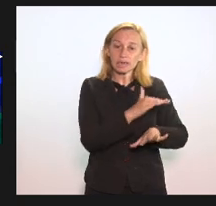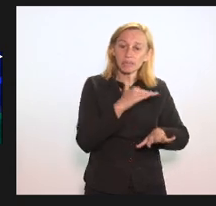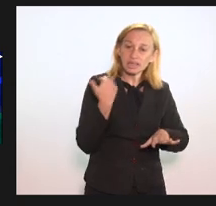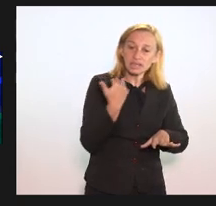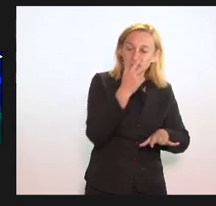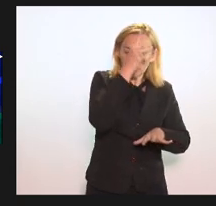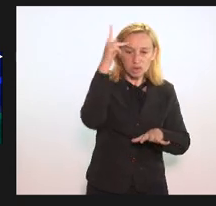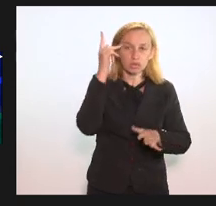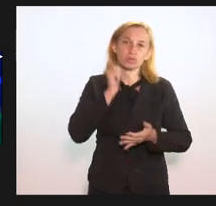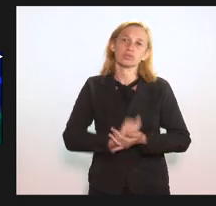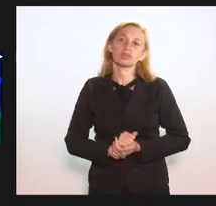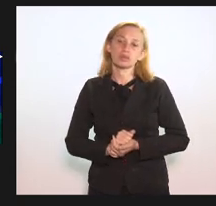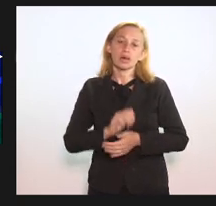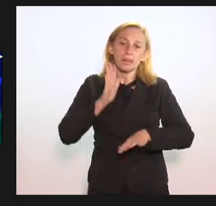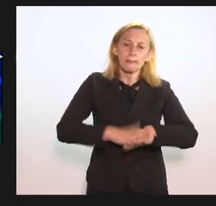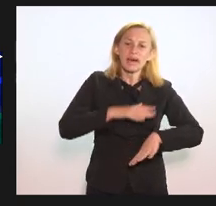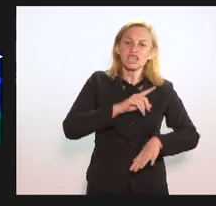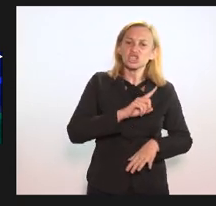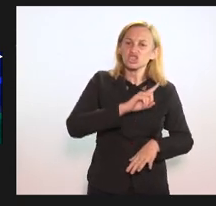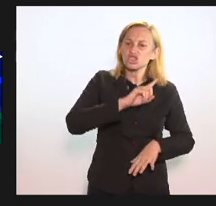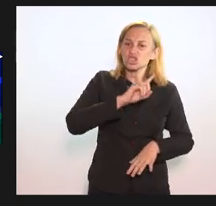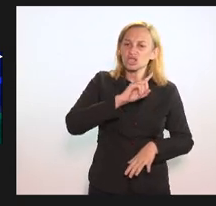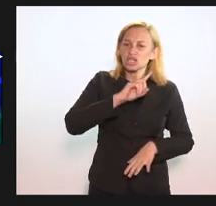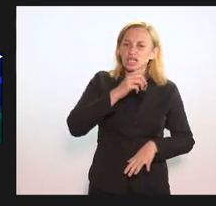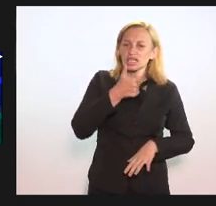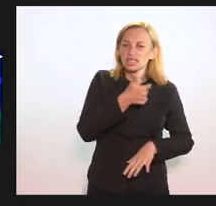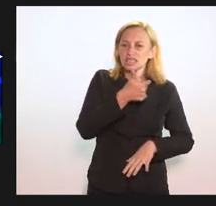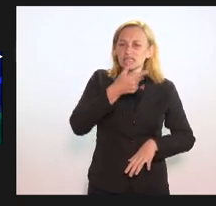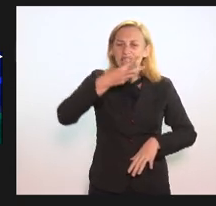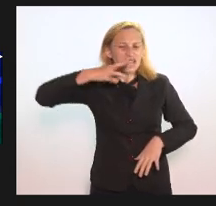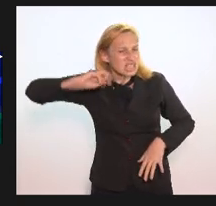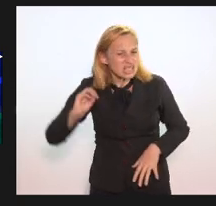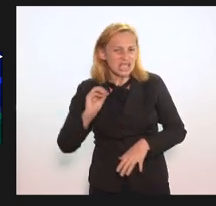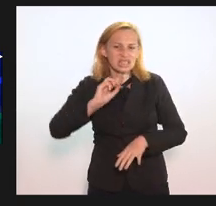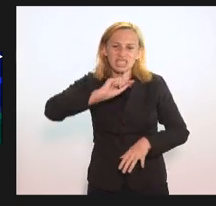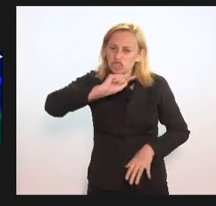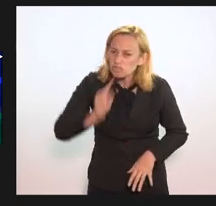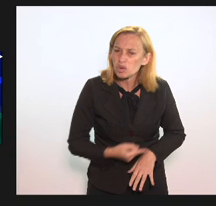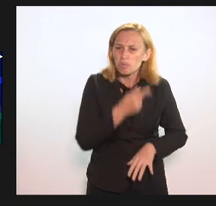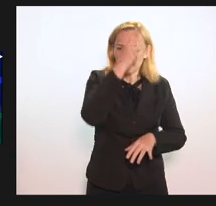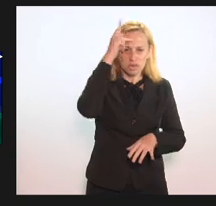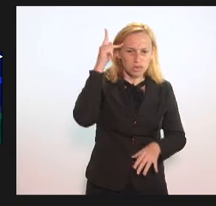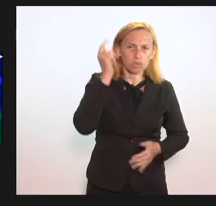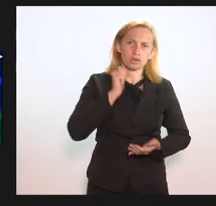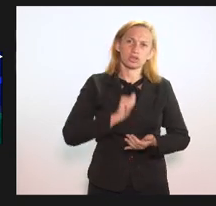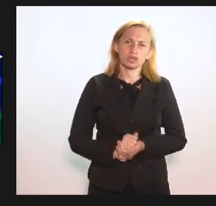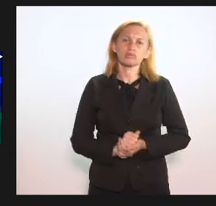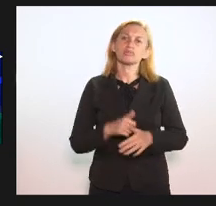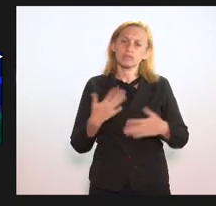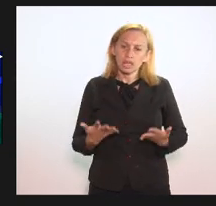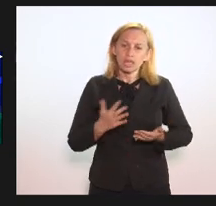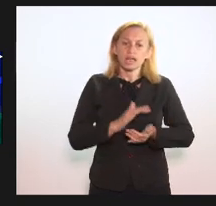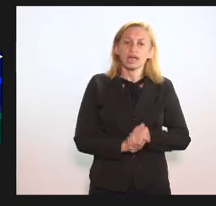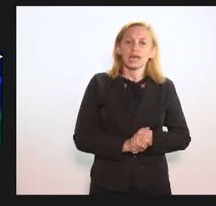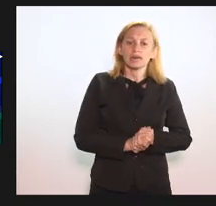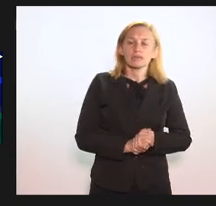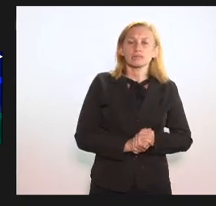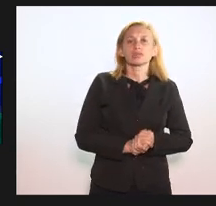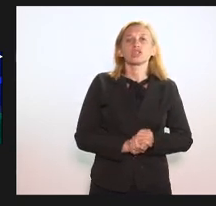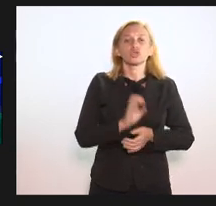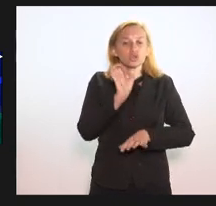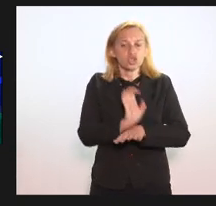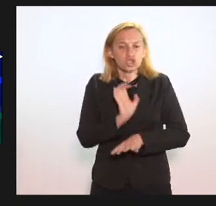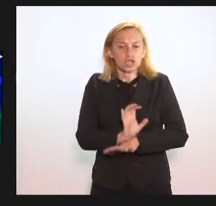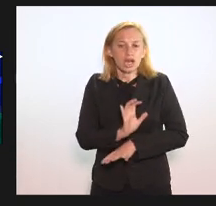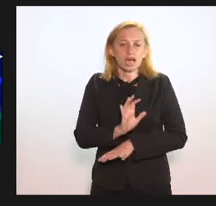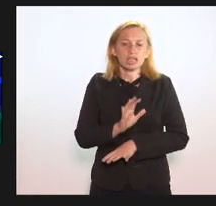matando mais de né 300 mil pessoas é a média no